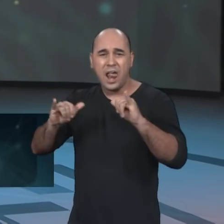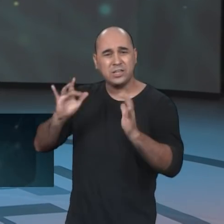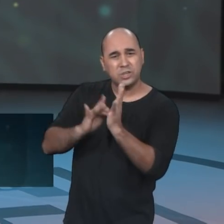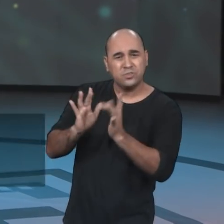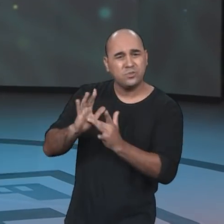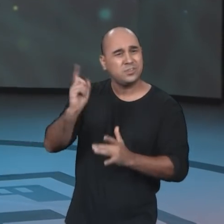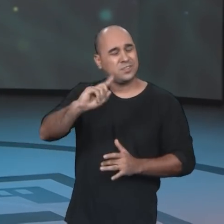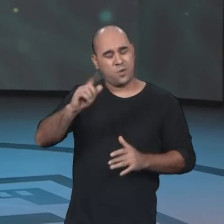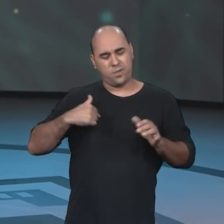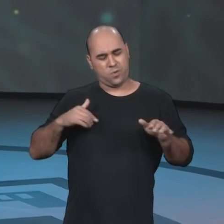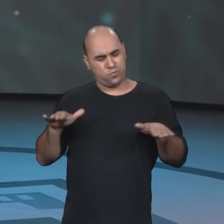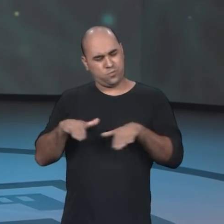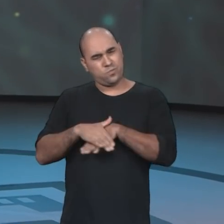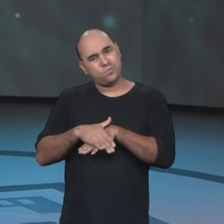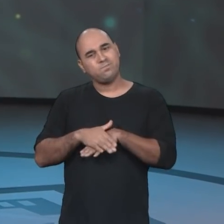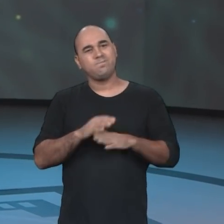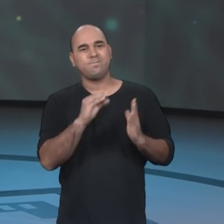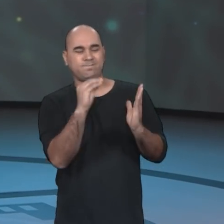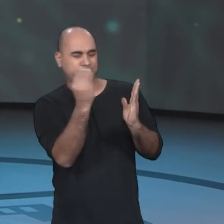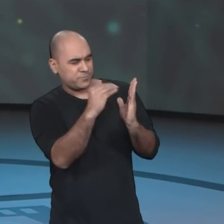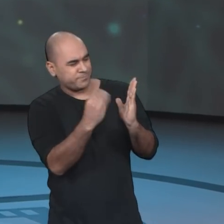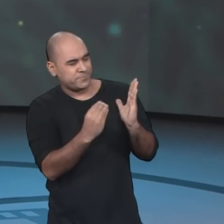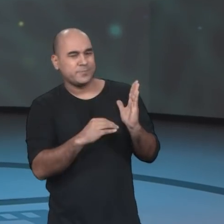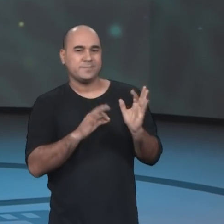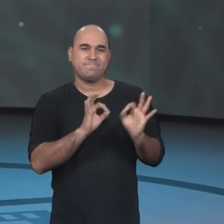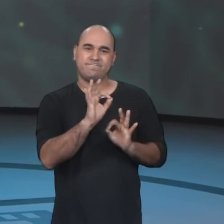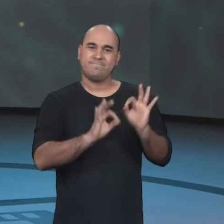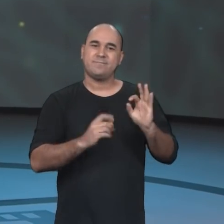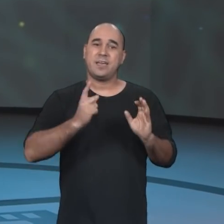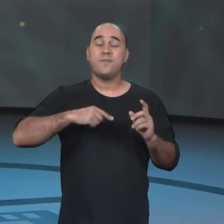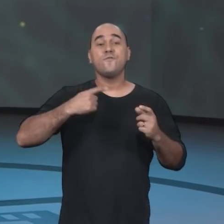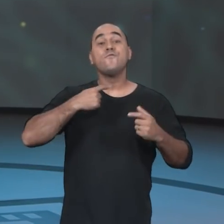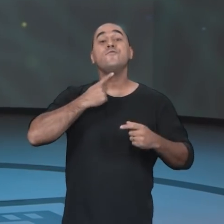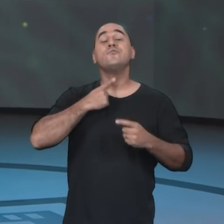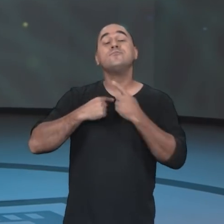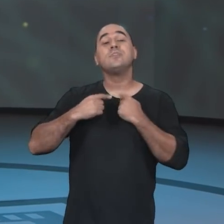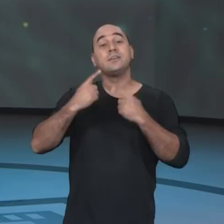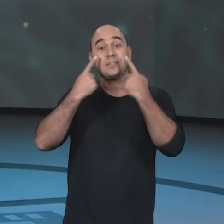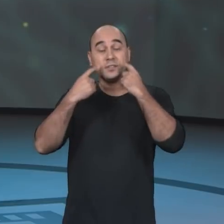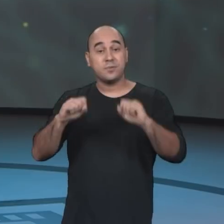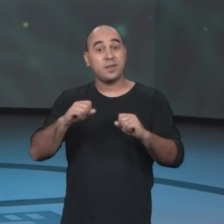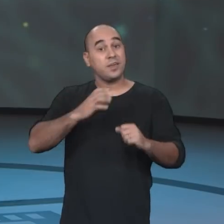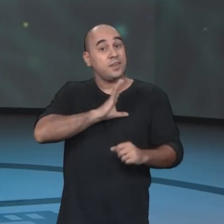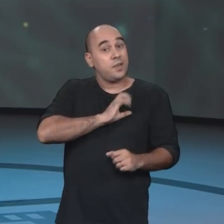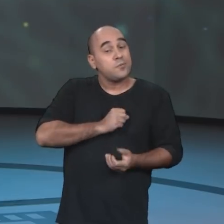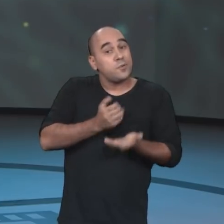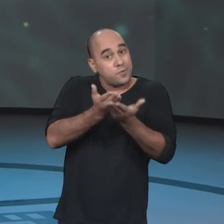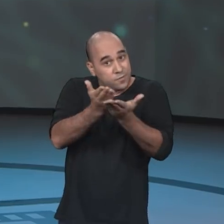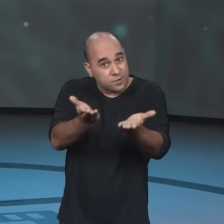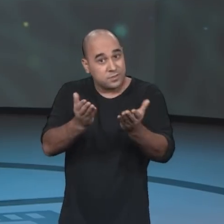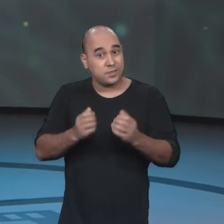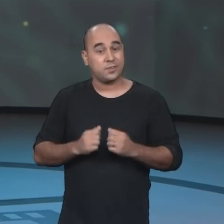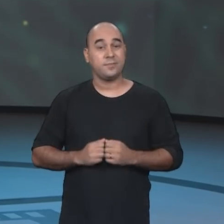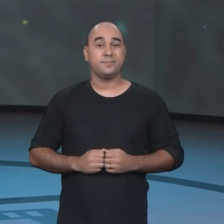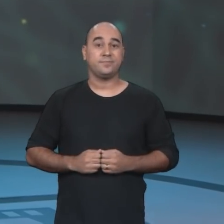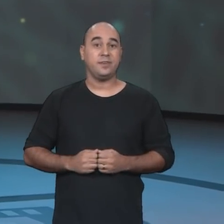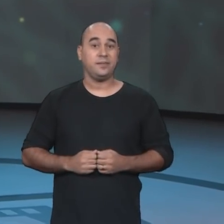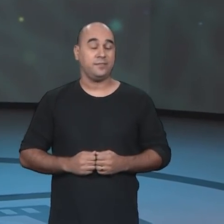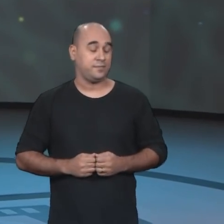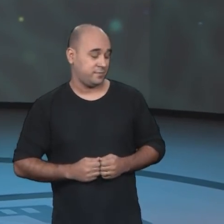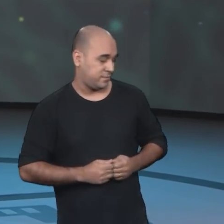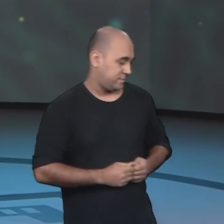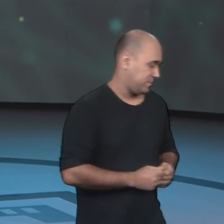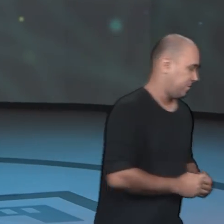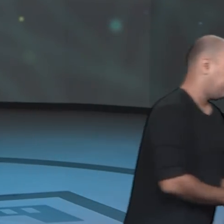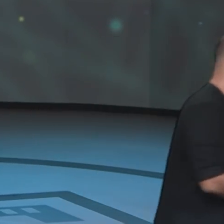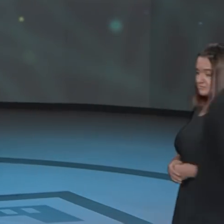de humildade, vontade de testemunhar e amor por você que está nos assistindo nesse momento. E eu quero começar nessa noite